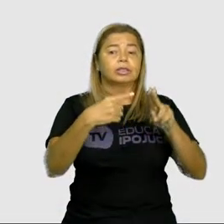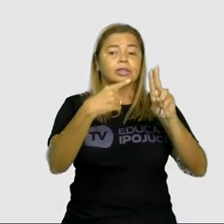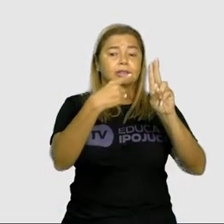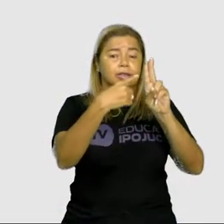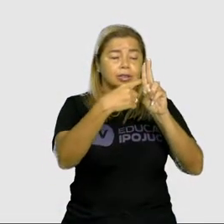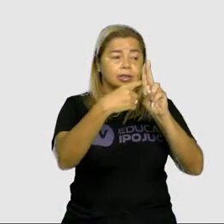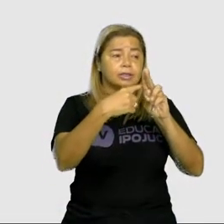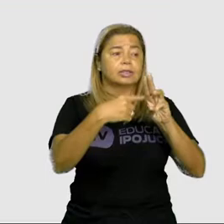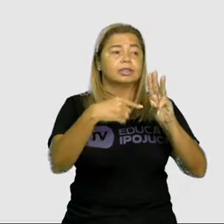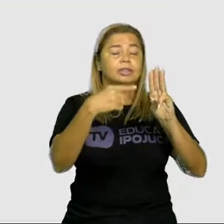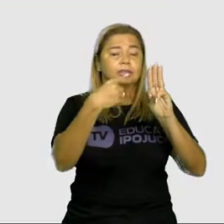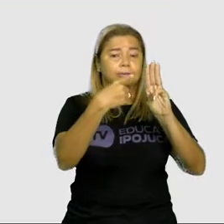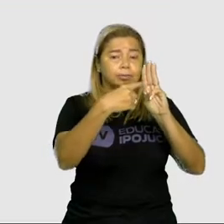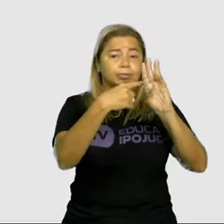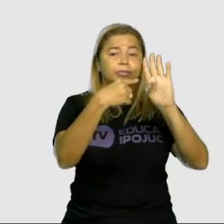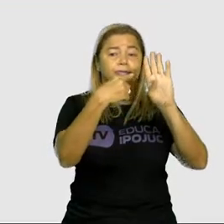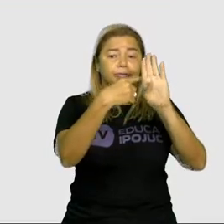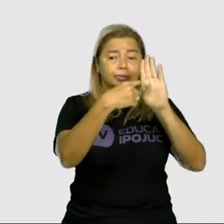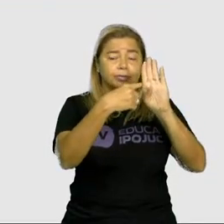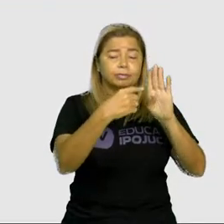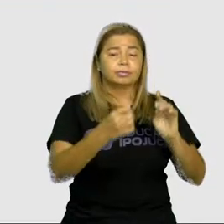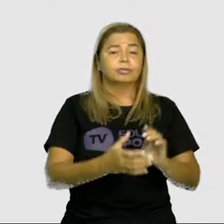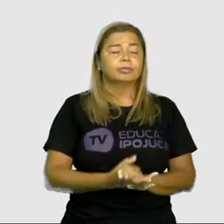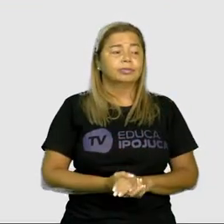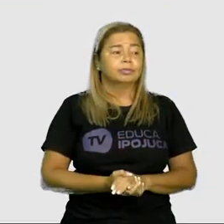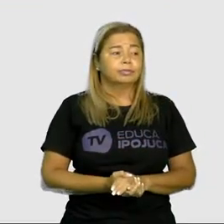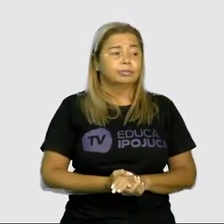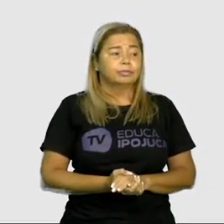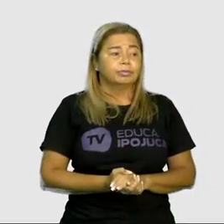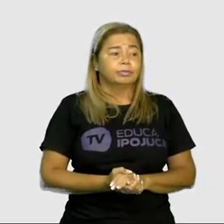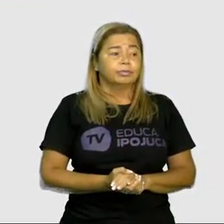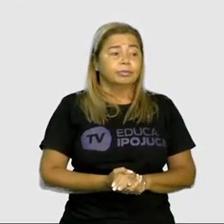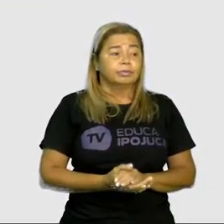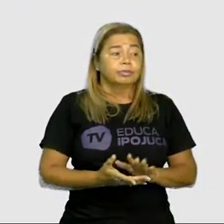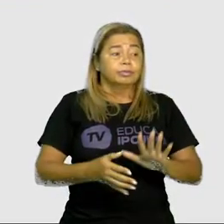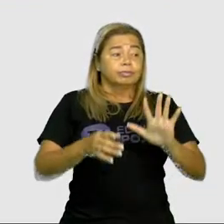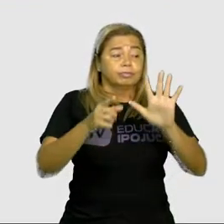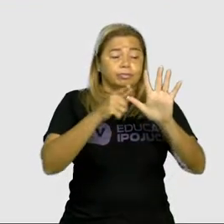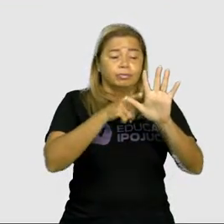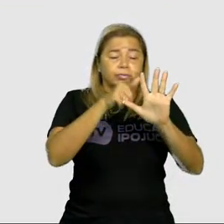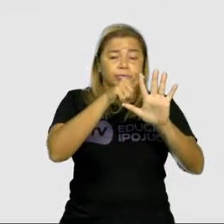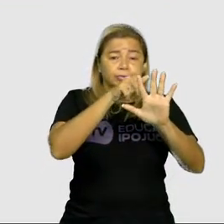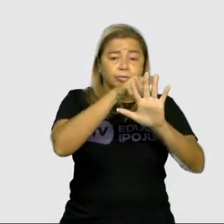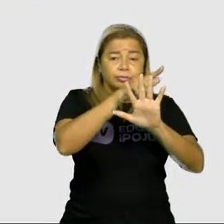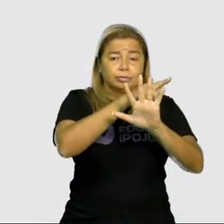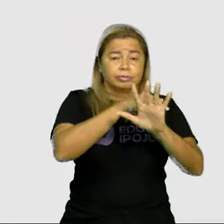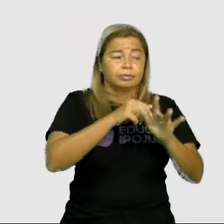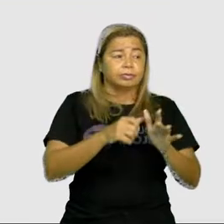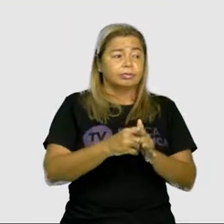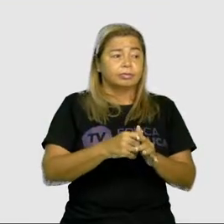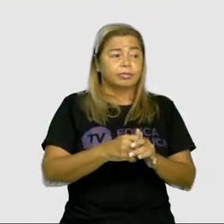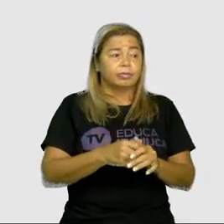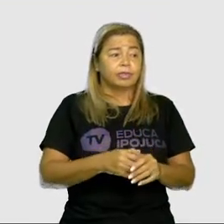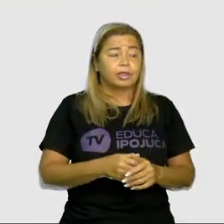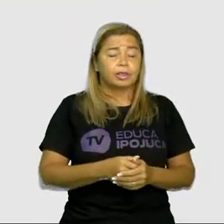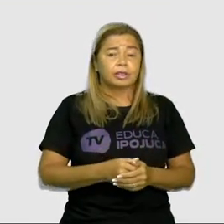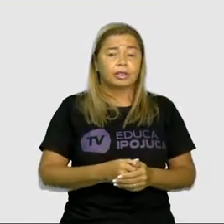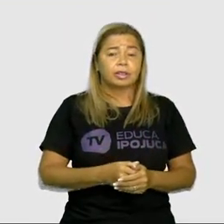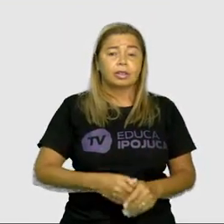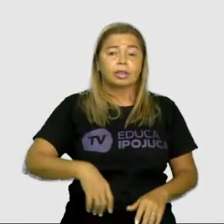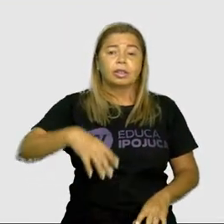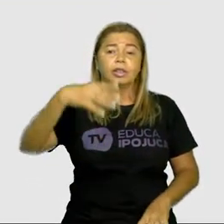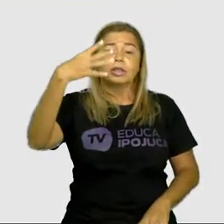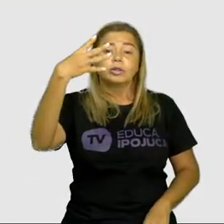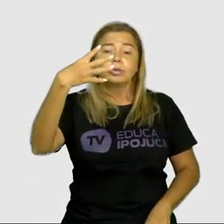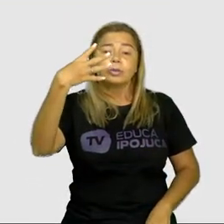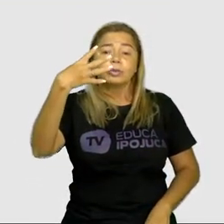centena, unidade de milhar. No primeiro pino temos 1, 2, 3, 4.